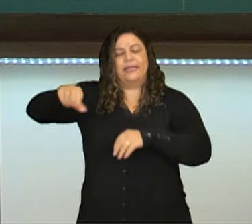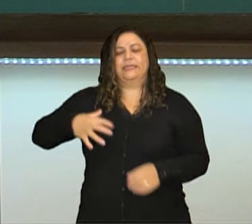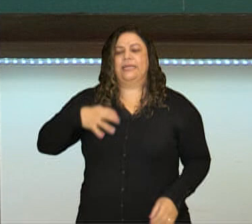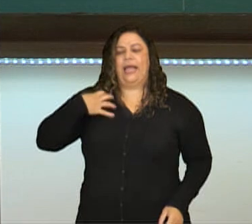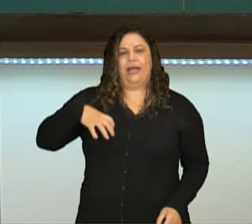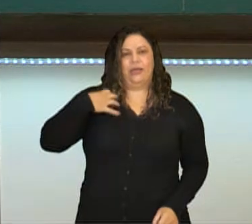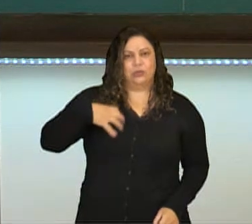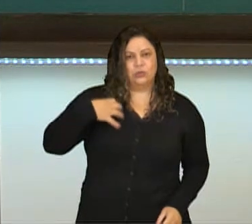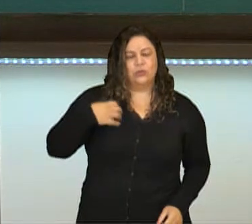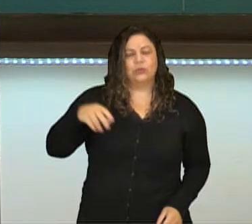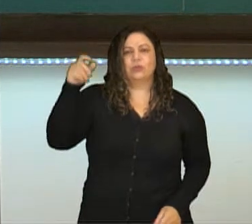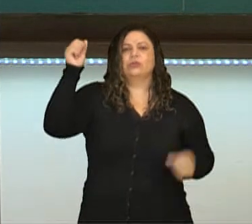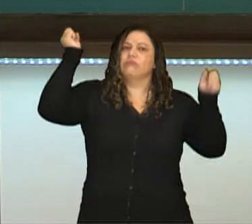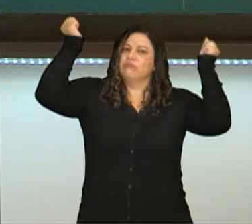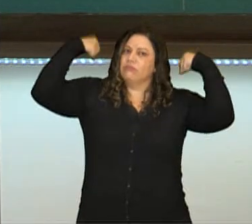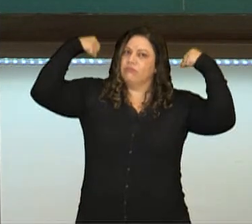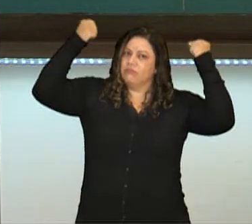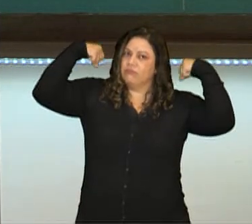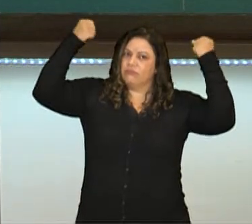Argentina e o México.